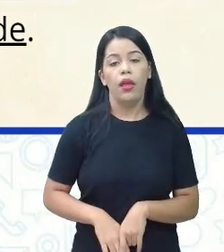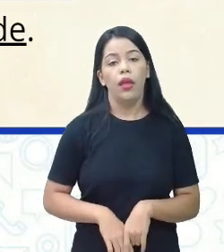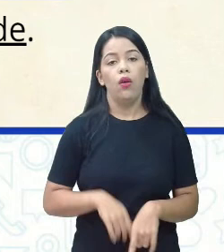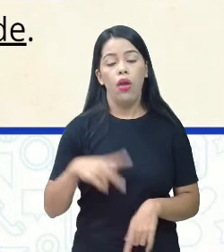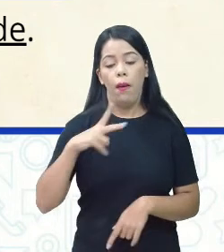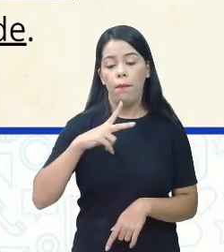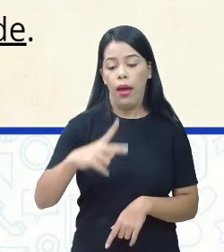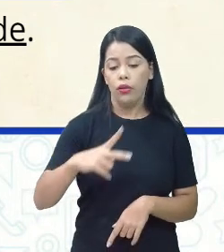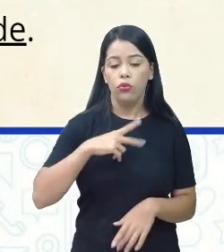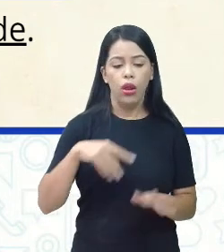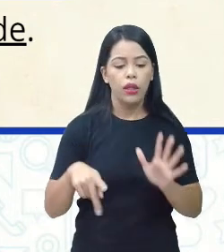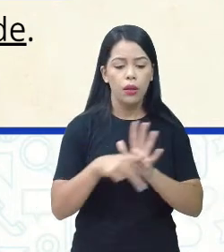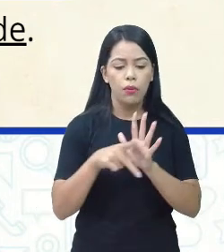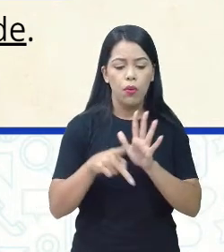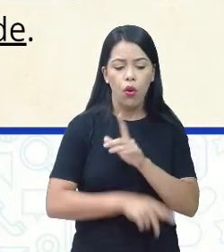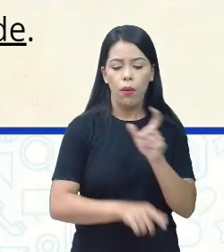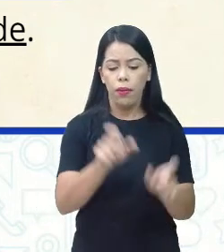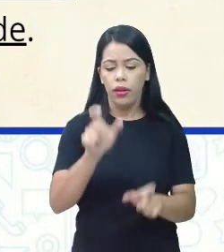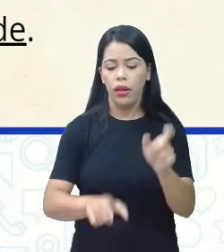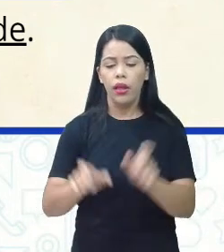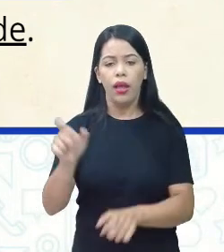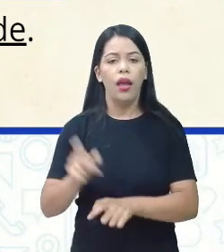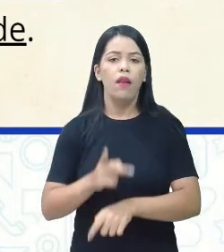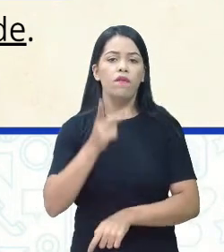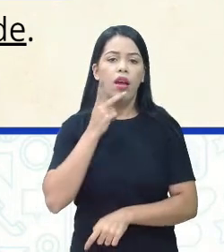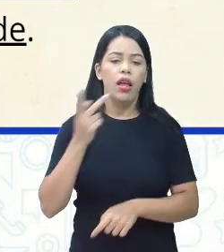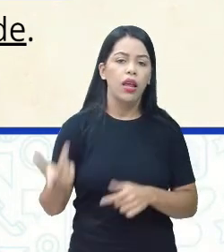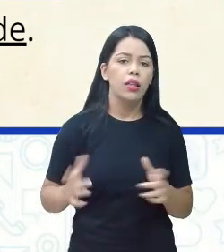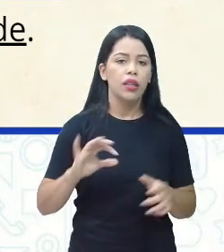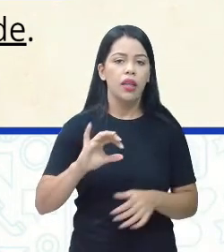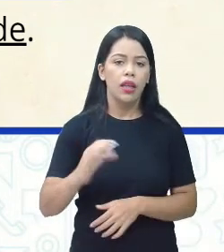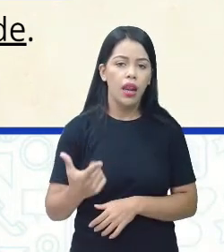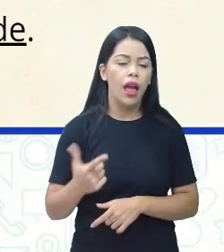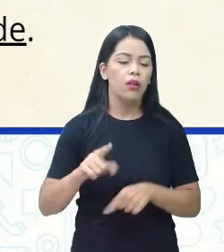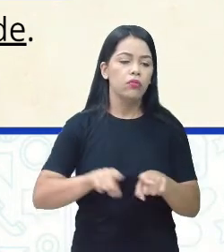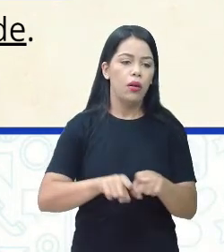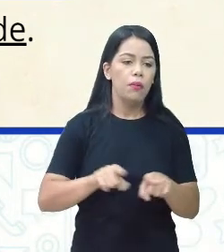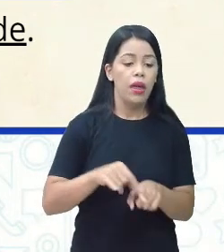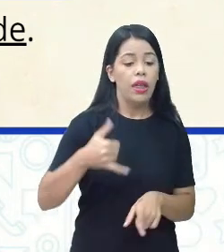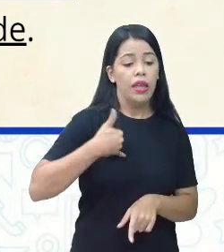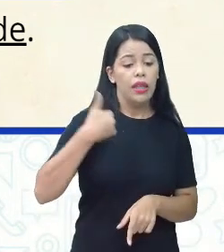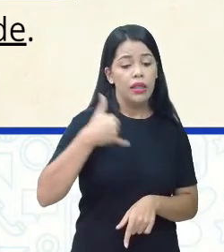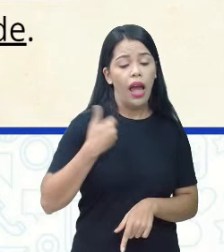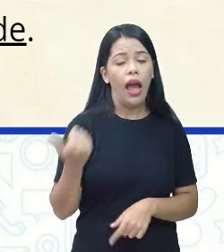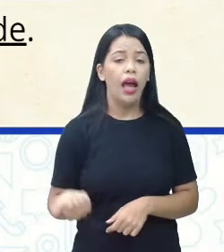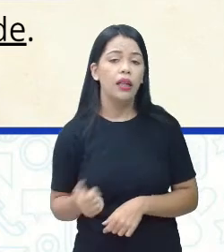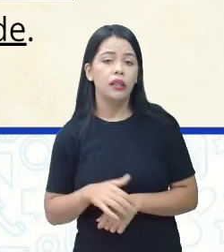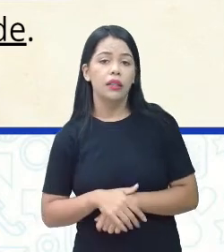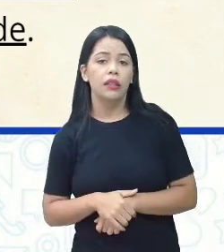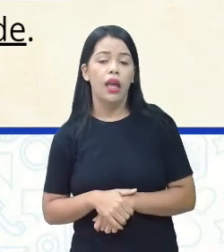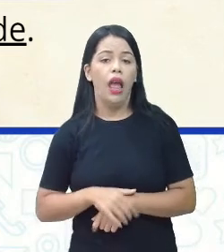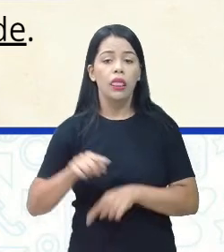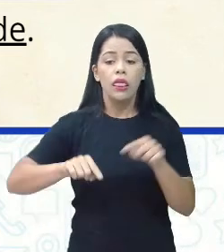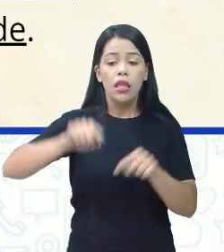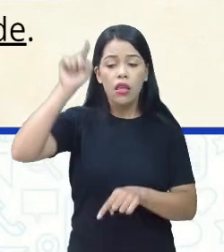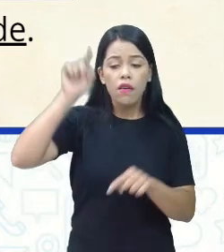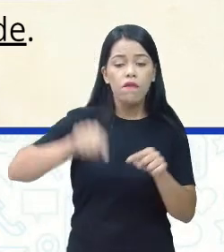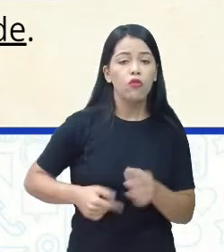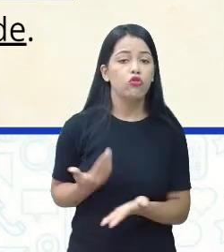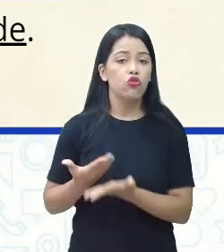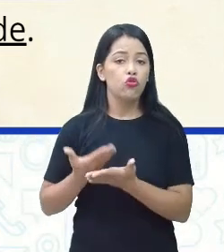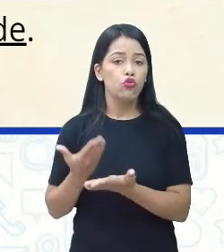como sua idade e nível de escolaridade, vai moldar também a sua linguagem, vai moldar as nossas